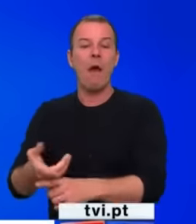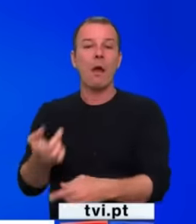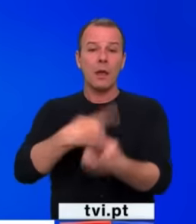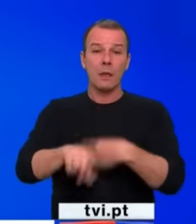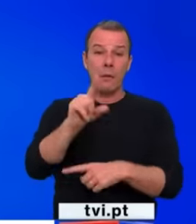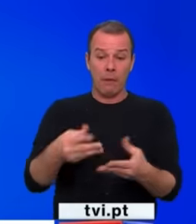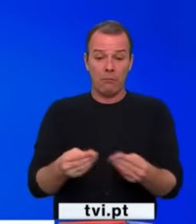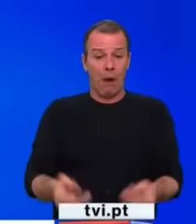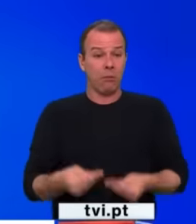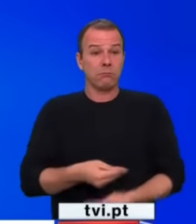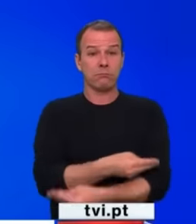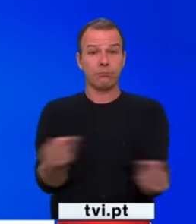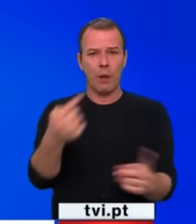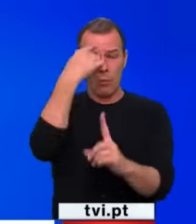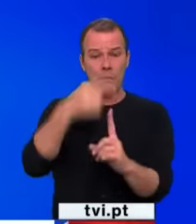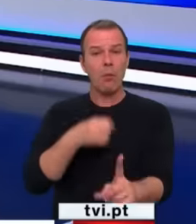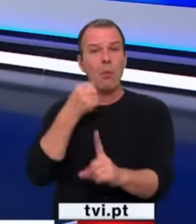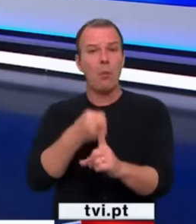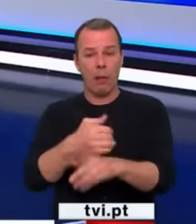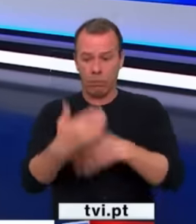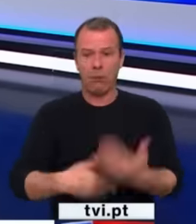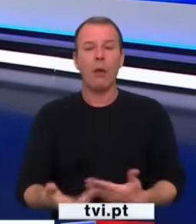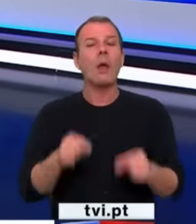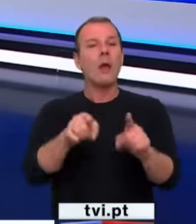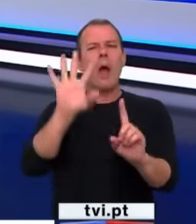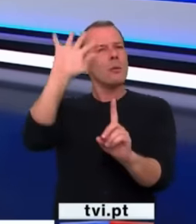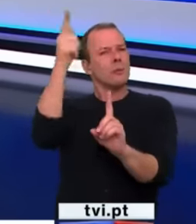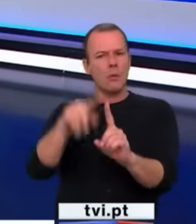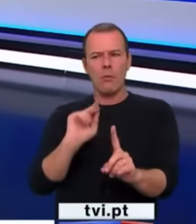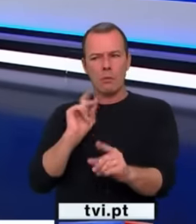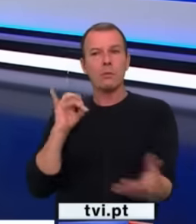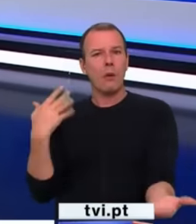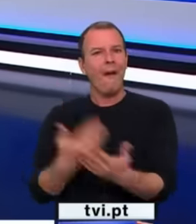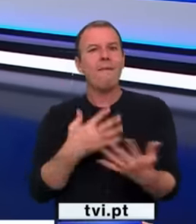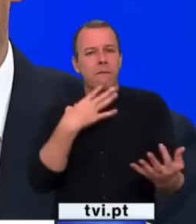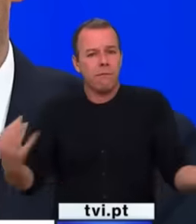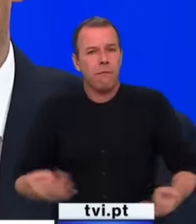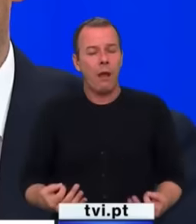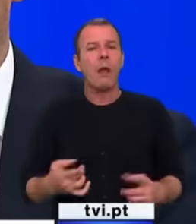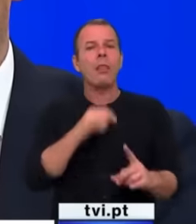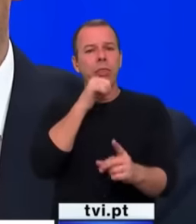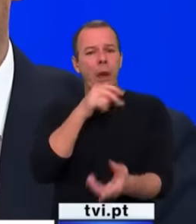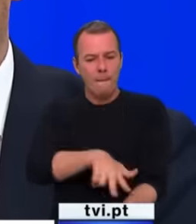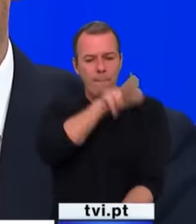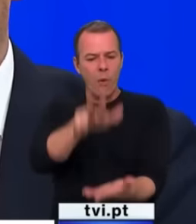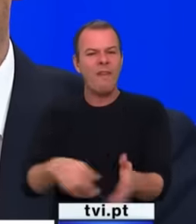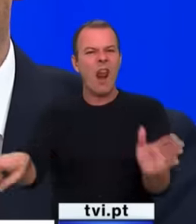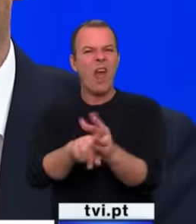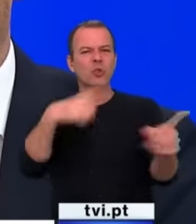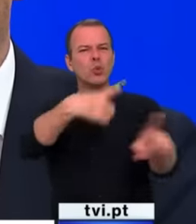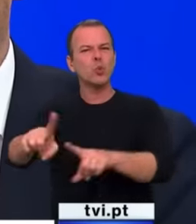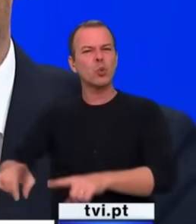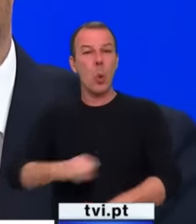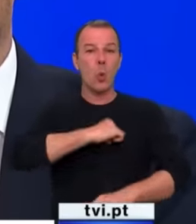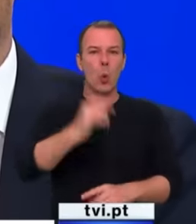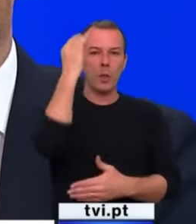necessários para que esse combate possa ser feito. Isso tem acontecido ao longo dos anos. Tem-se aprovado muita legislação em matéria de combate à